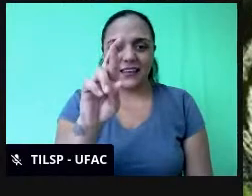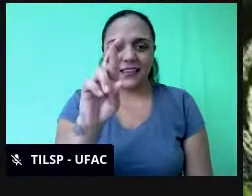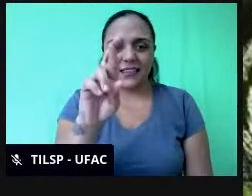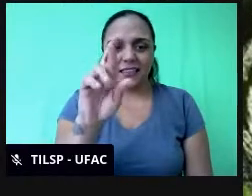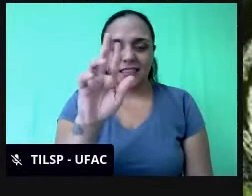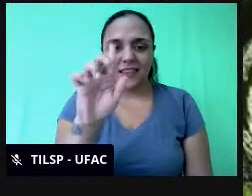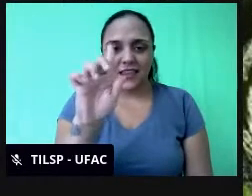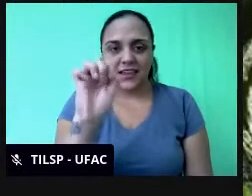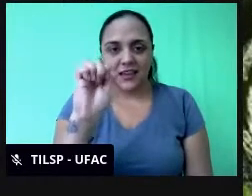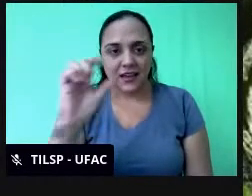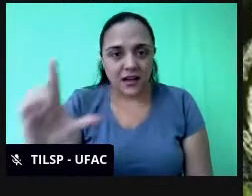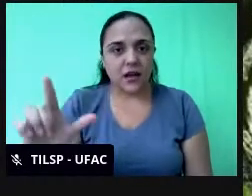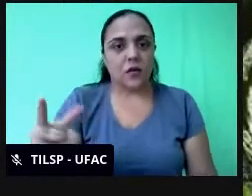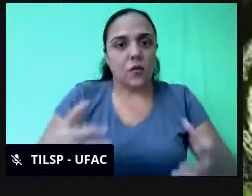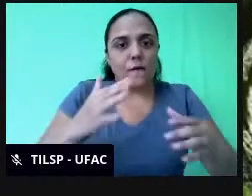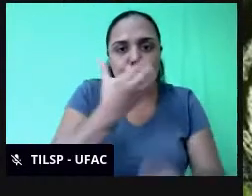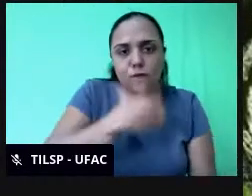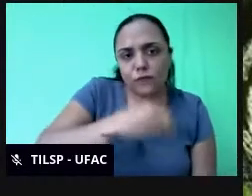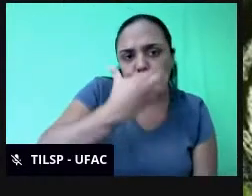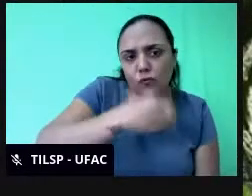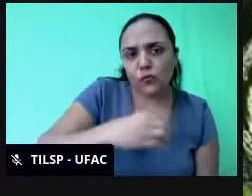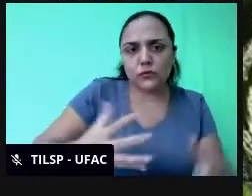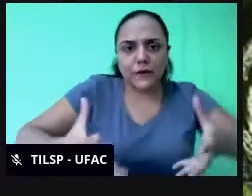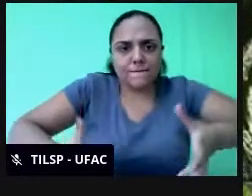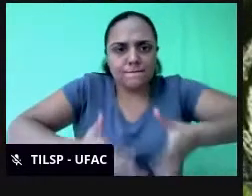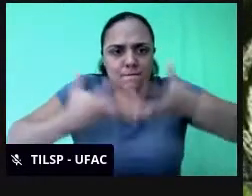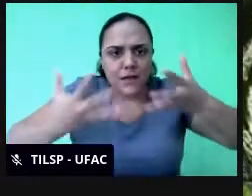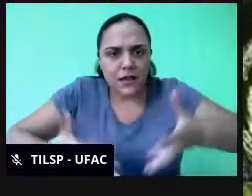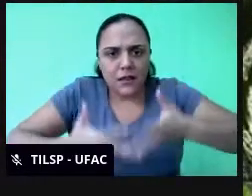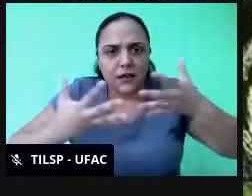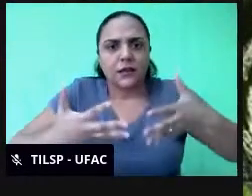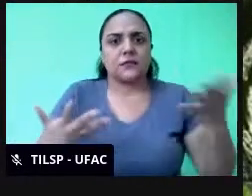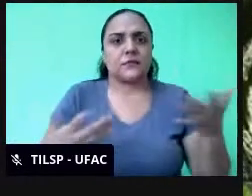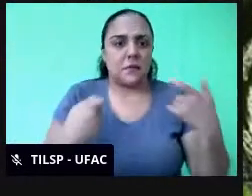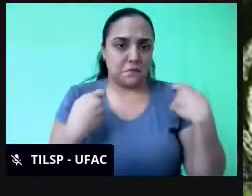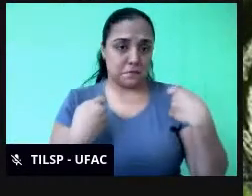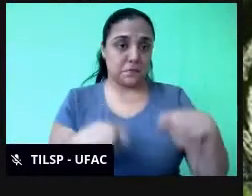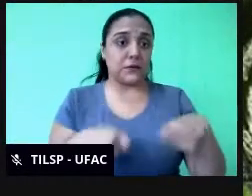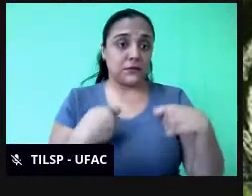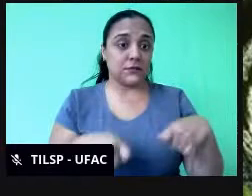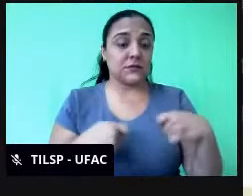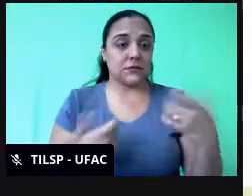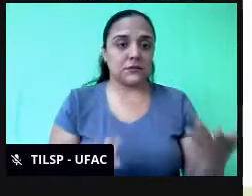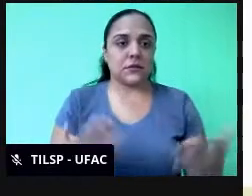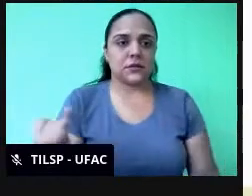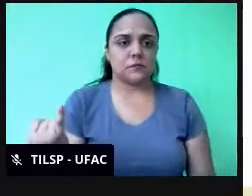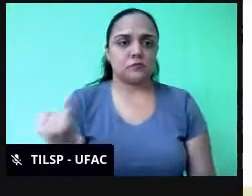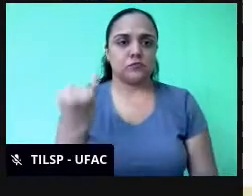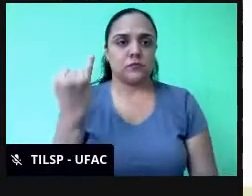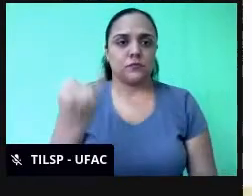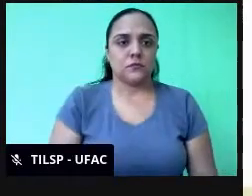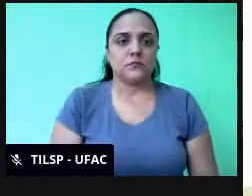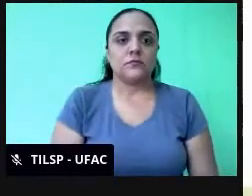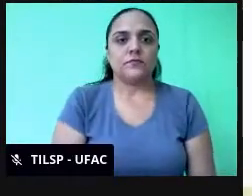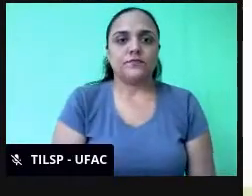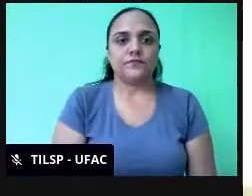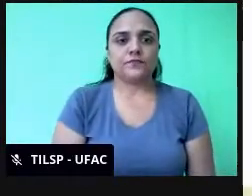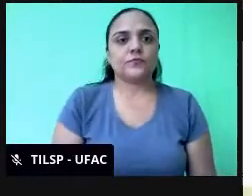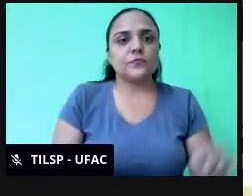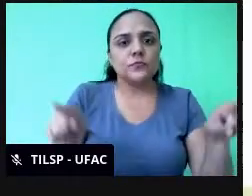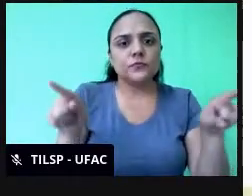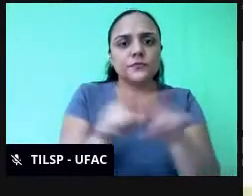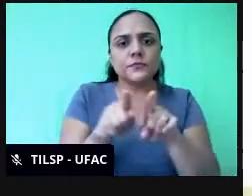oleaginosas, de frutas e de hortaliças, eles suprem as necessidades desses outros micronutrientes. Temos também